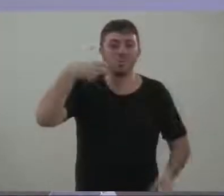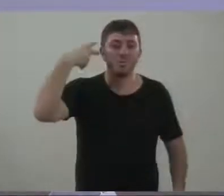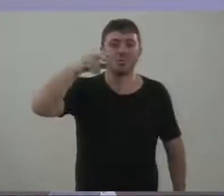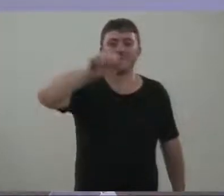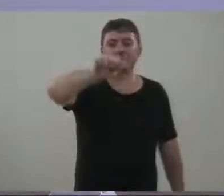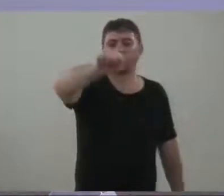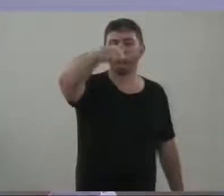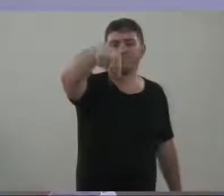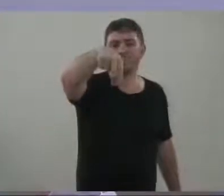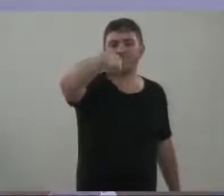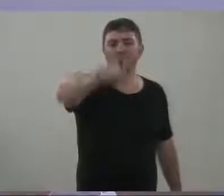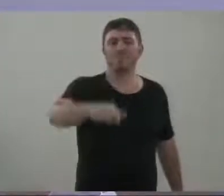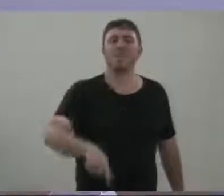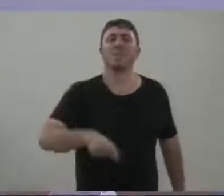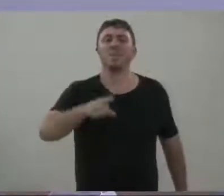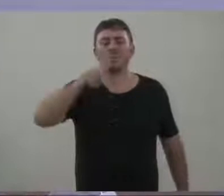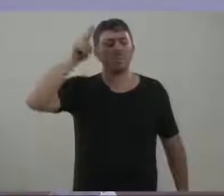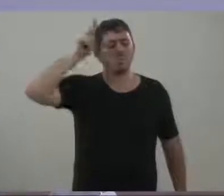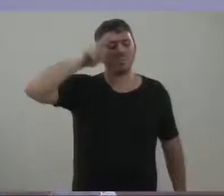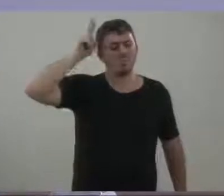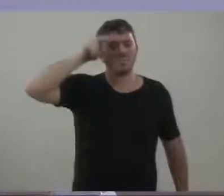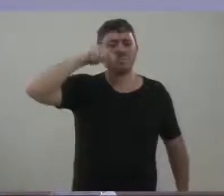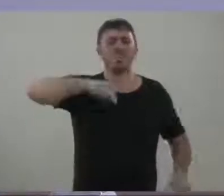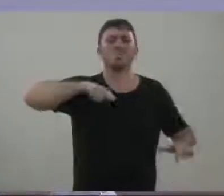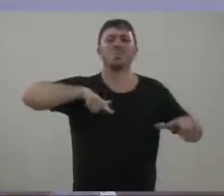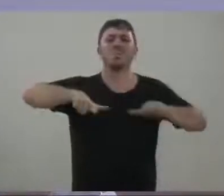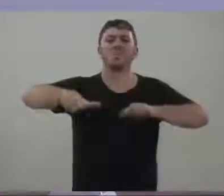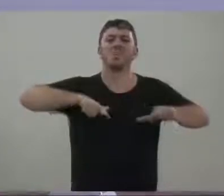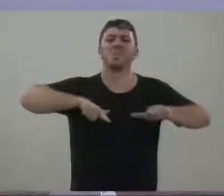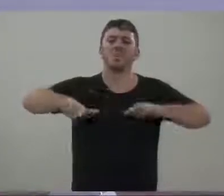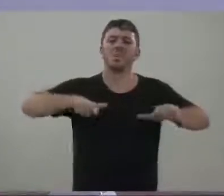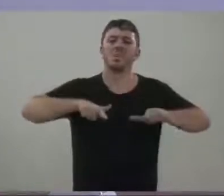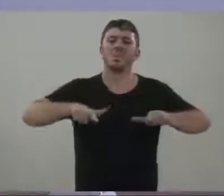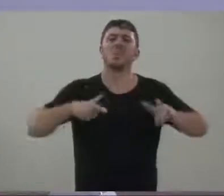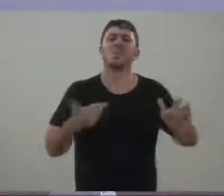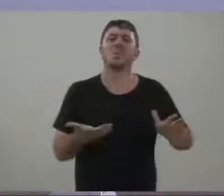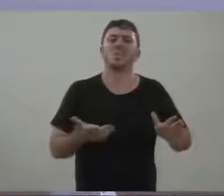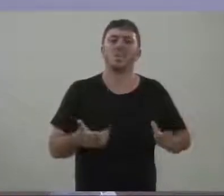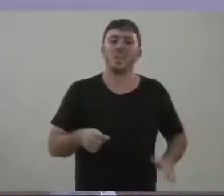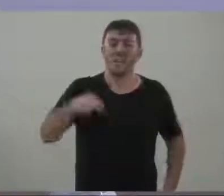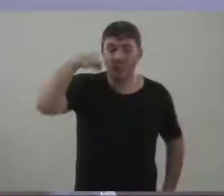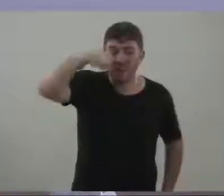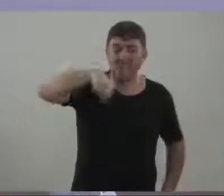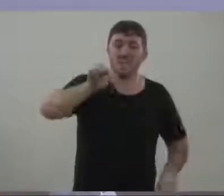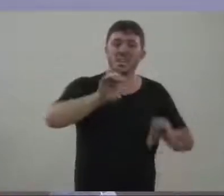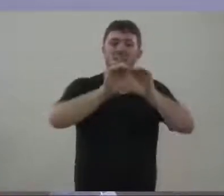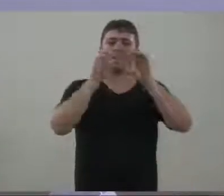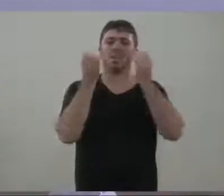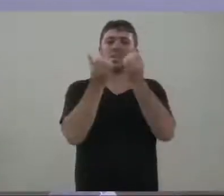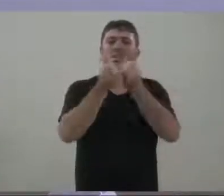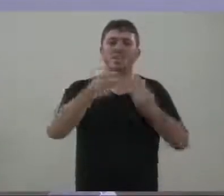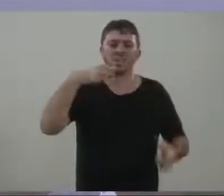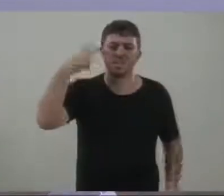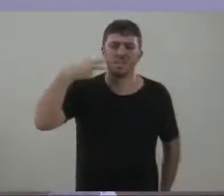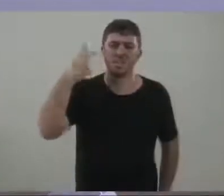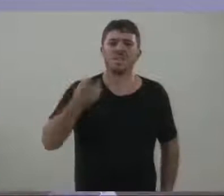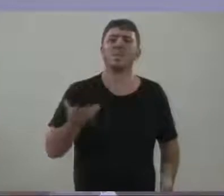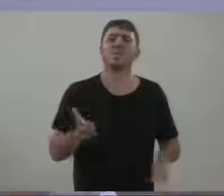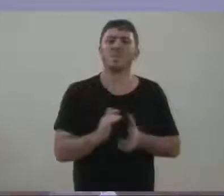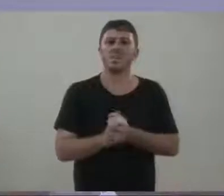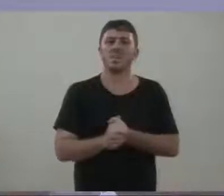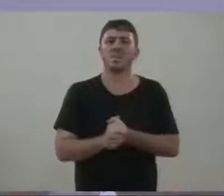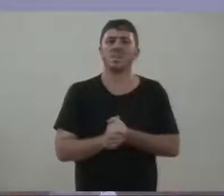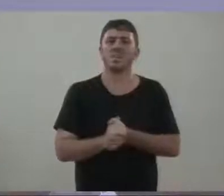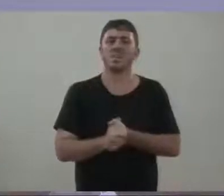mesmo. Tem história de trabalho, realização, registrada aqui nessa Casa de Leis. É aqui mesmo que